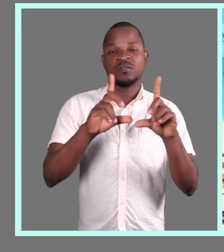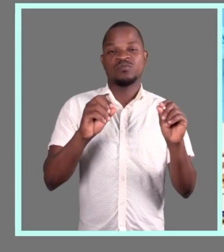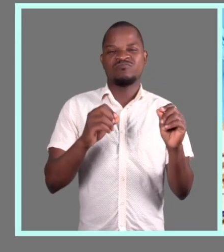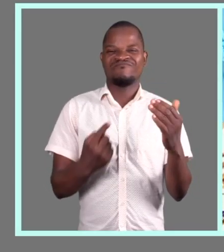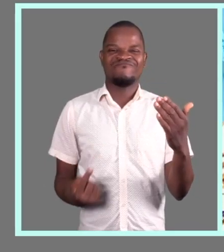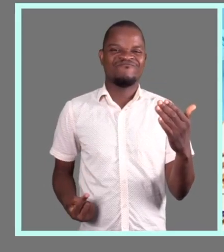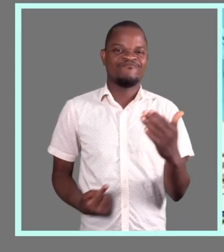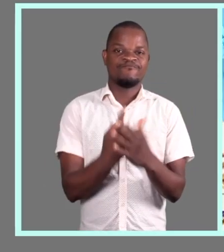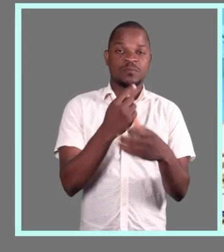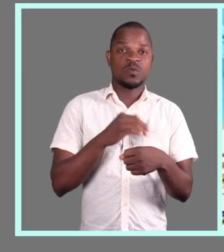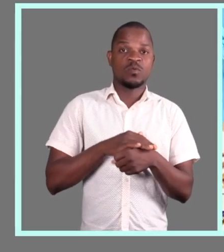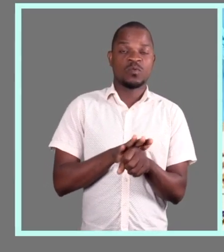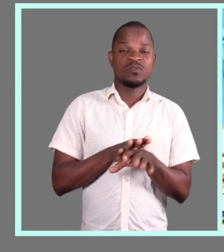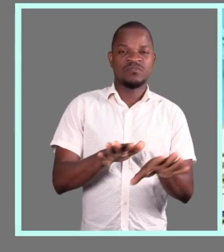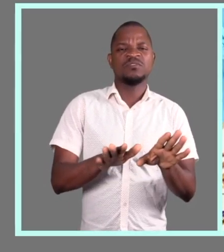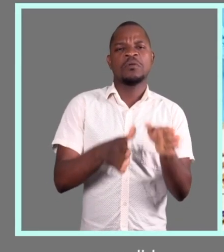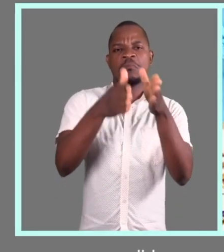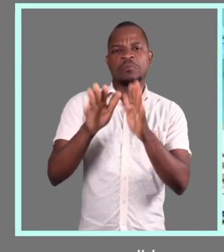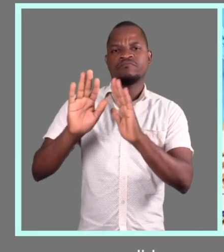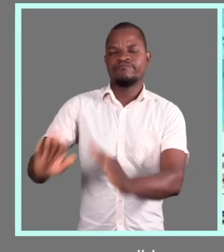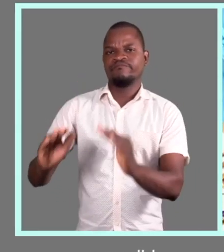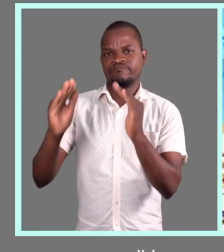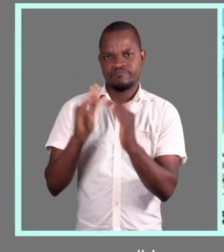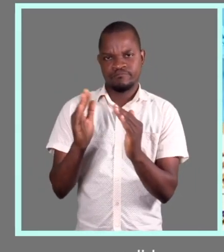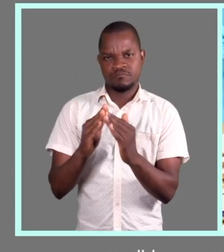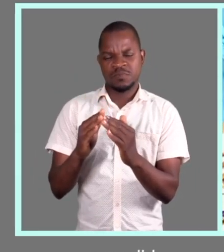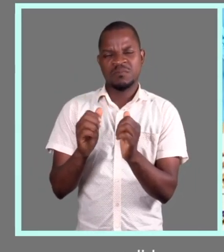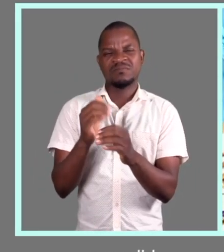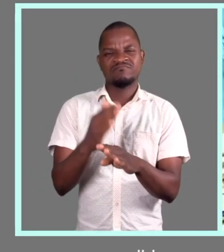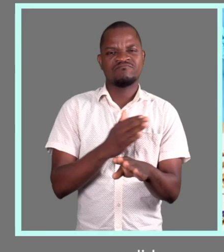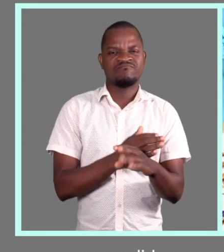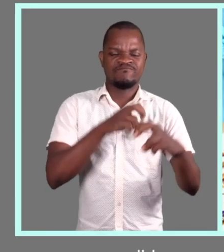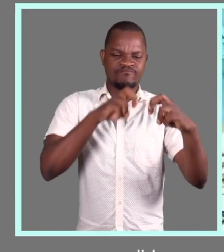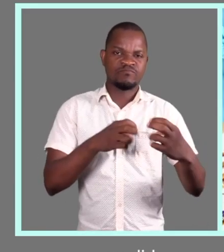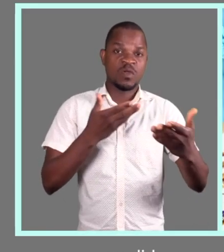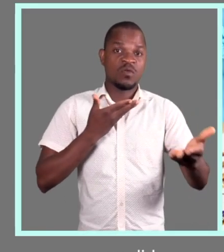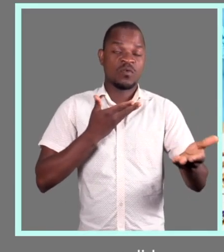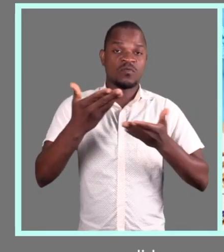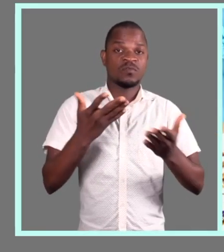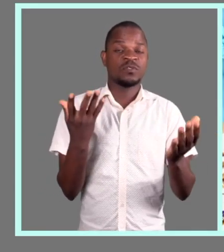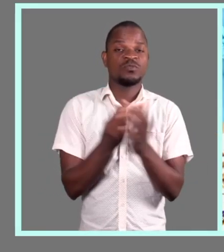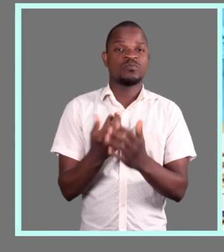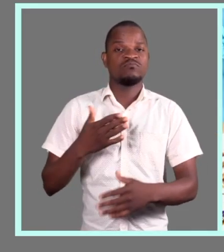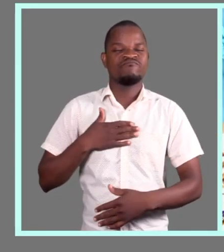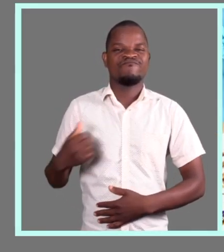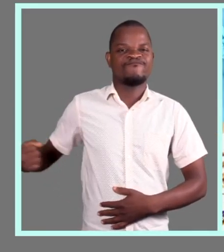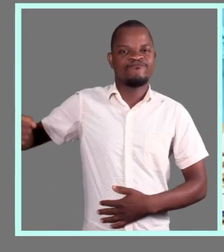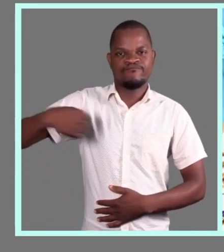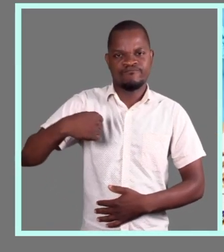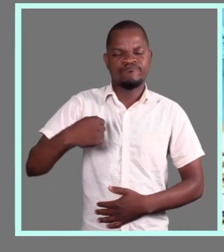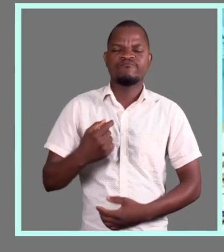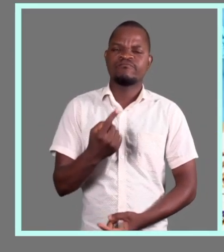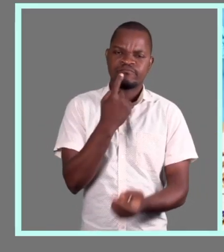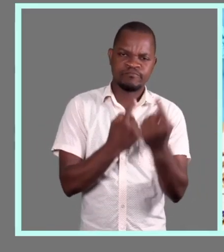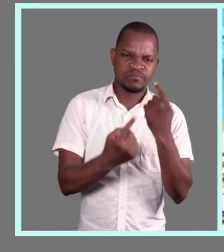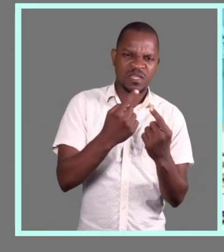Desde a declaração do estado de emergência, e na medida que eu ia conversando com a esposa, vimos que